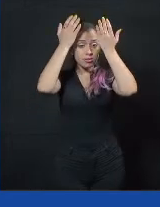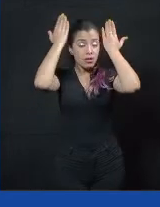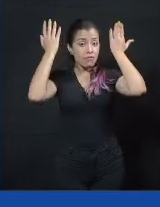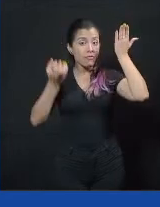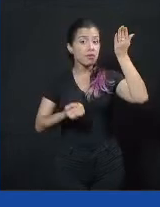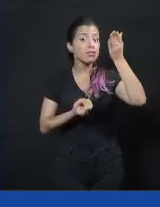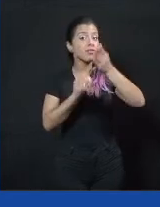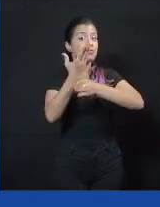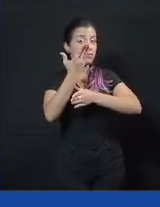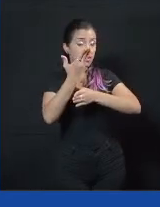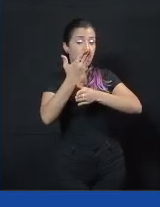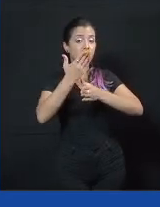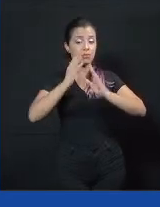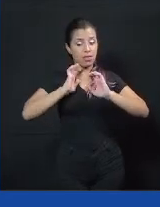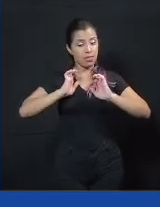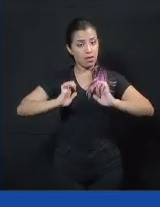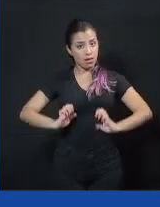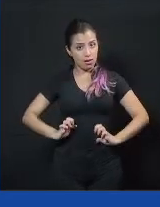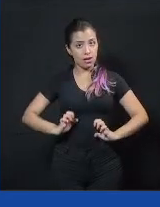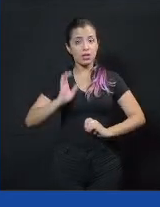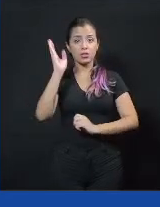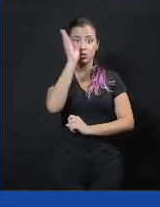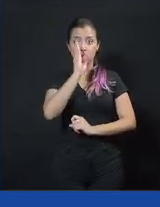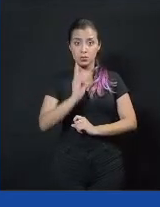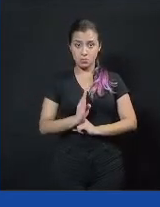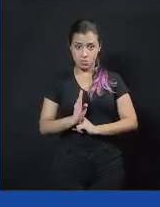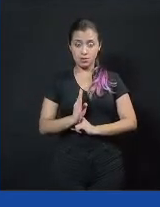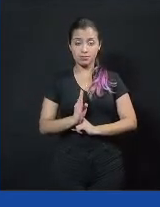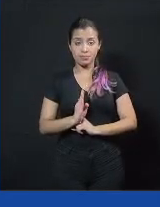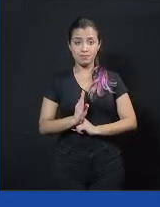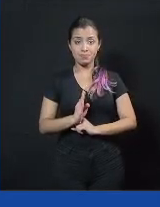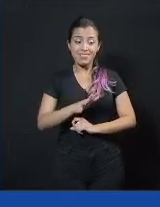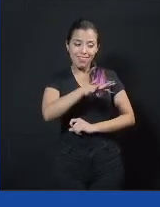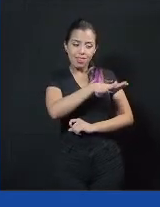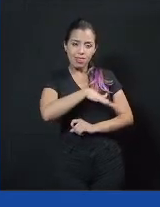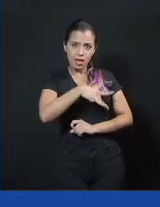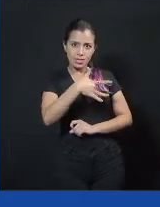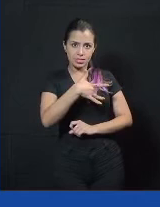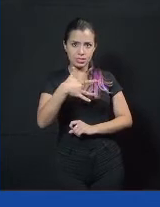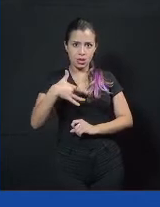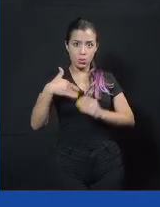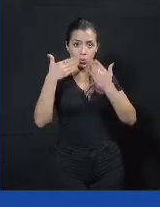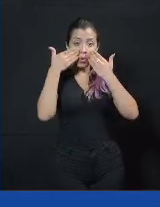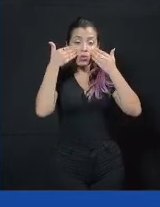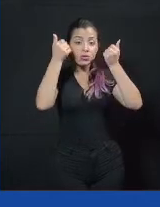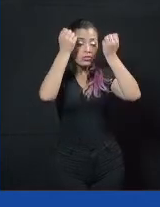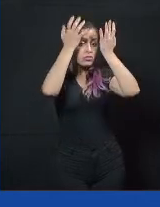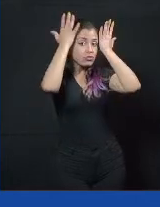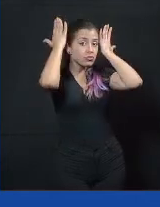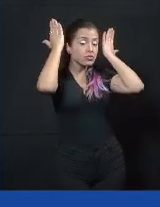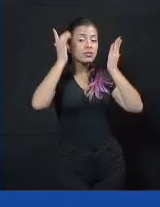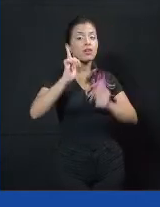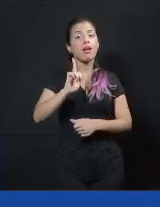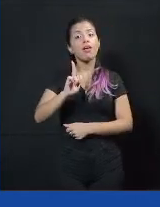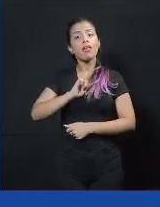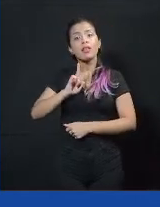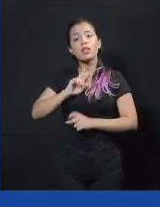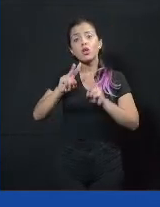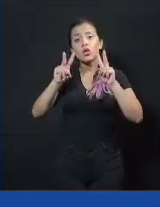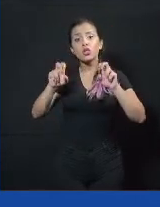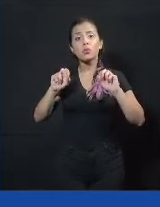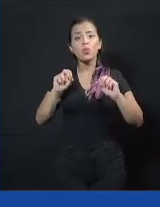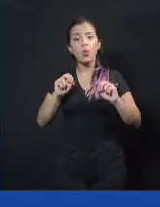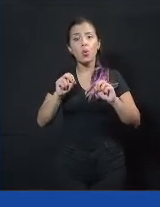étnicos educacionais no Brasil. Na área de saúde indígena, tivemos criação do subsistema de saúde